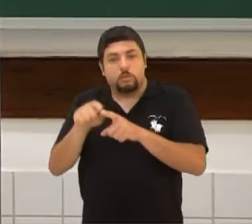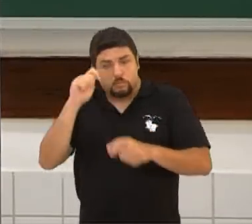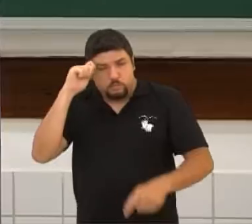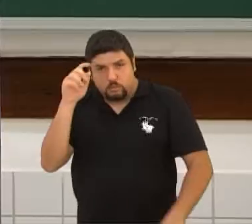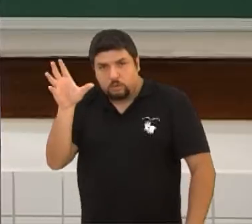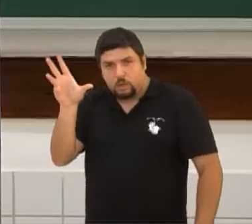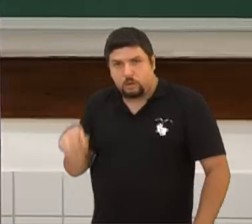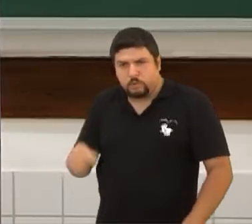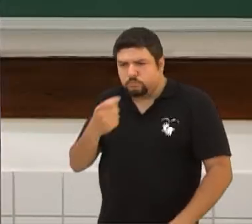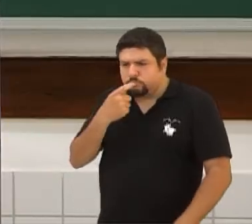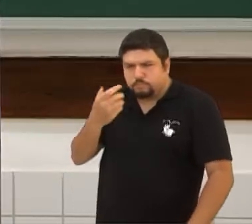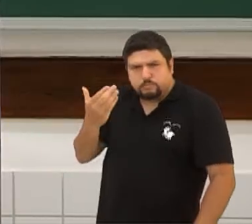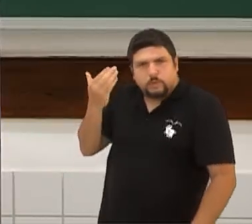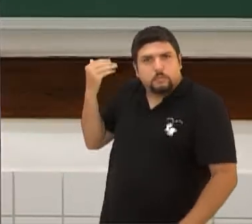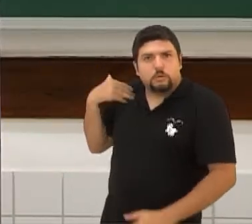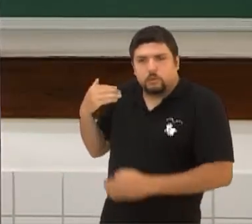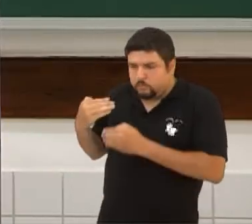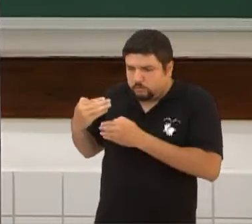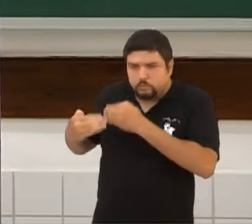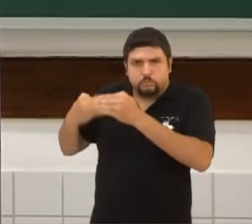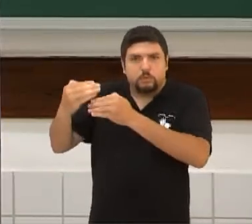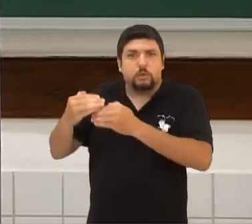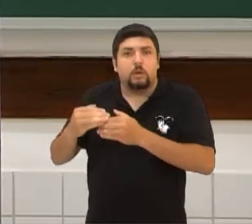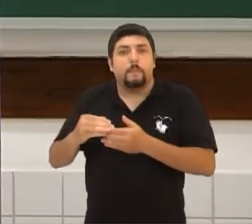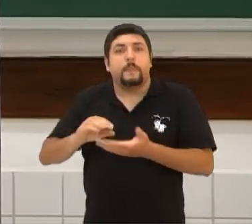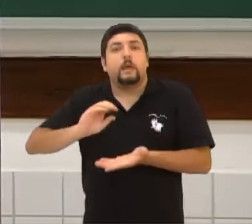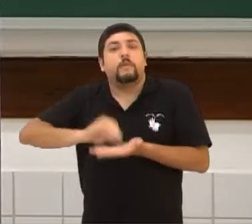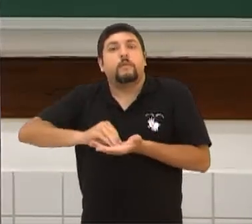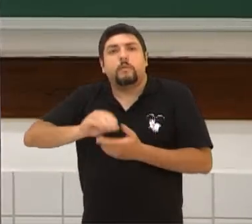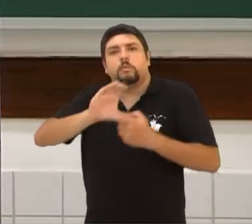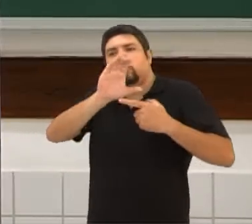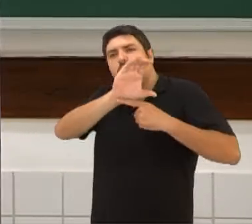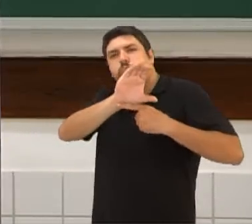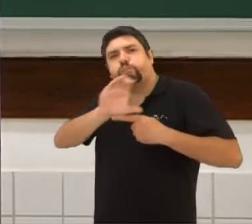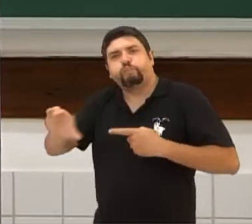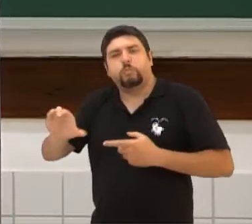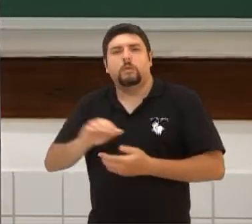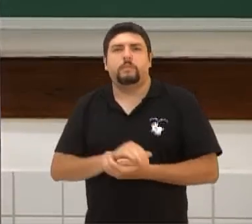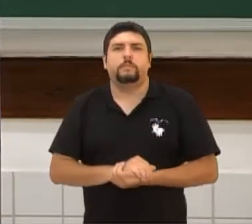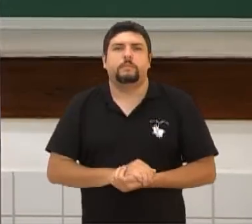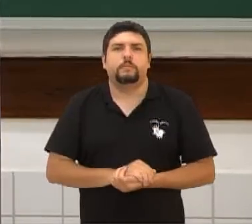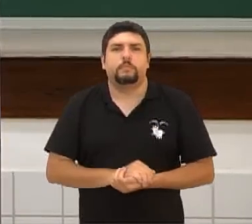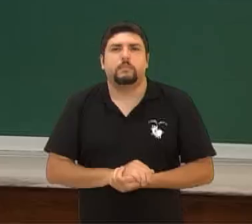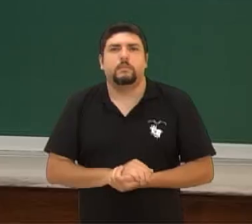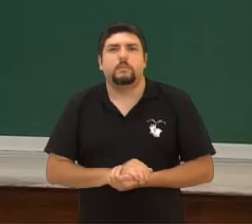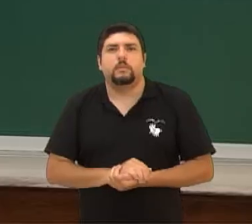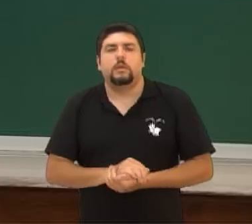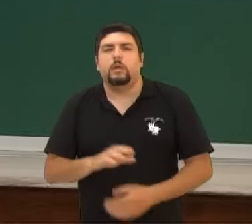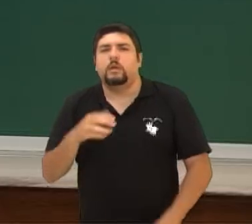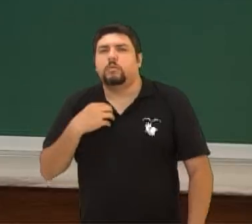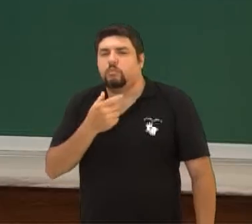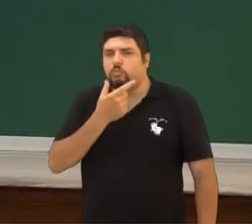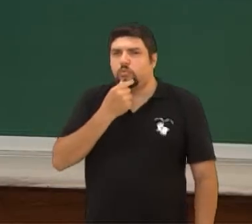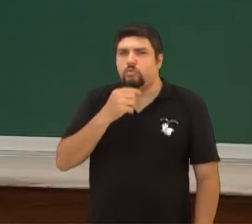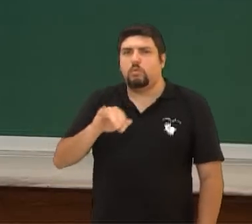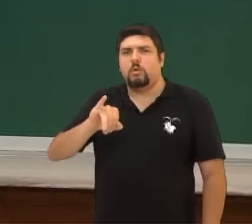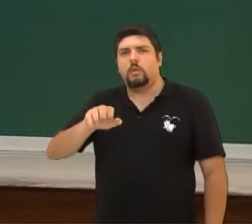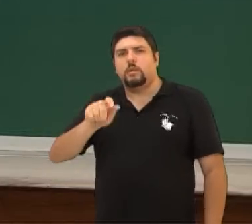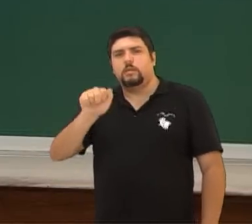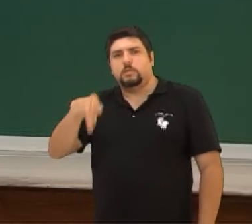desenvolvimento, eles encontram problemas na falta de investimentos. Então aqui o Jean-Pierre Longbassi, um geógrafo e